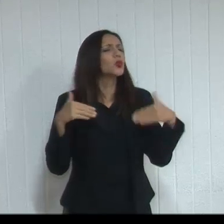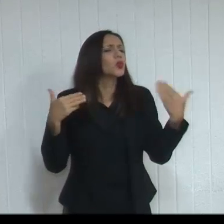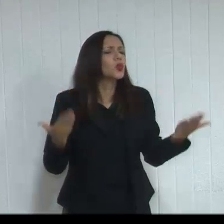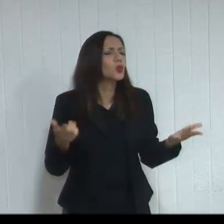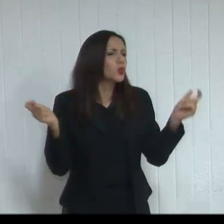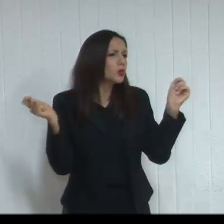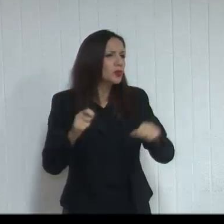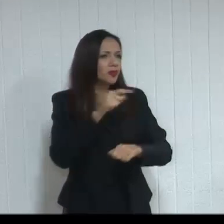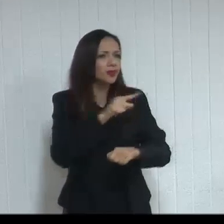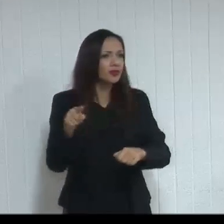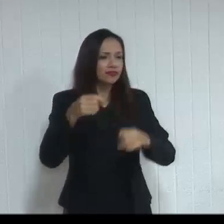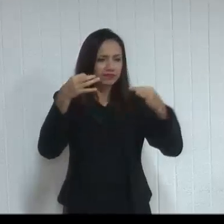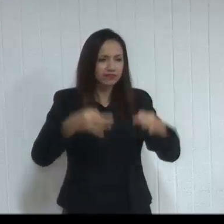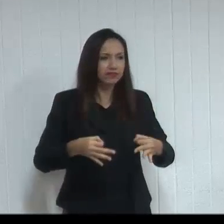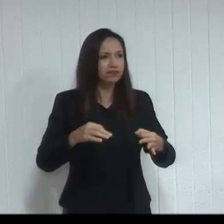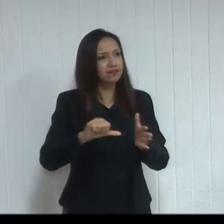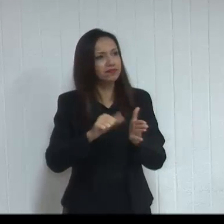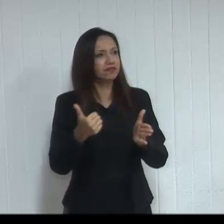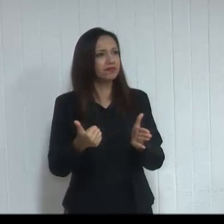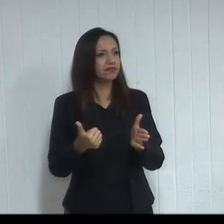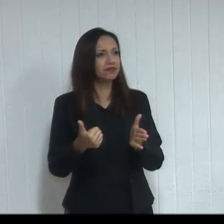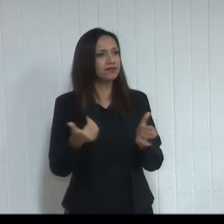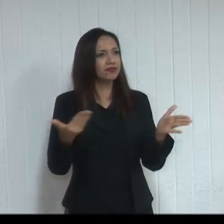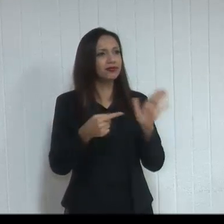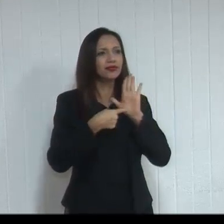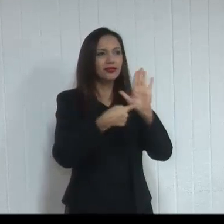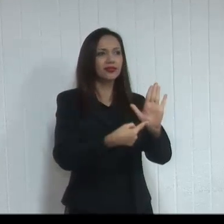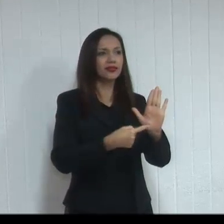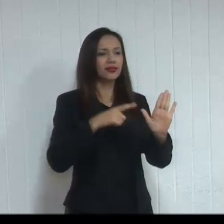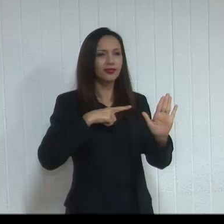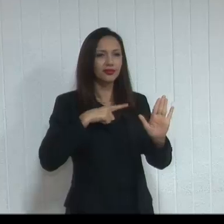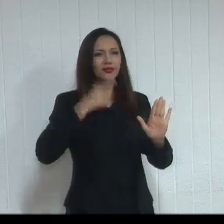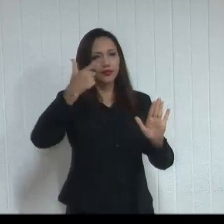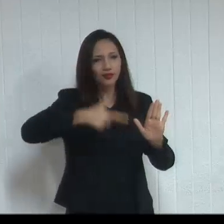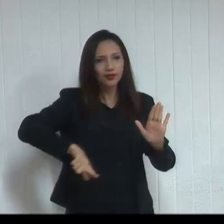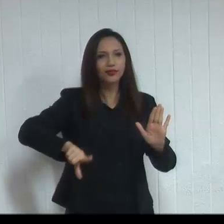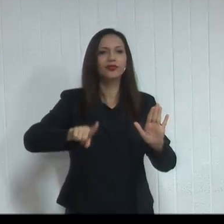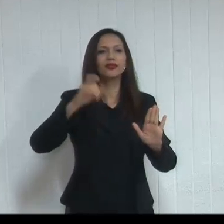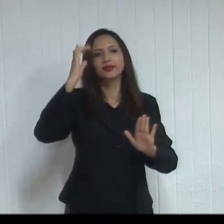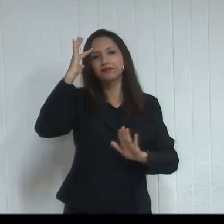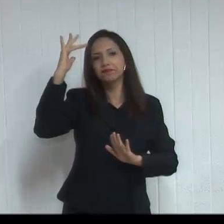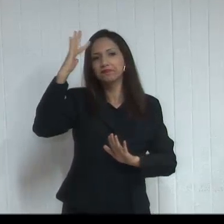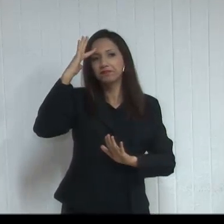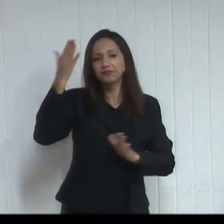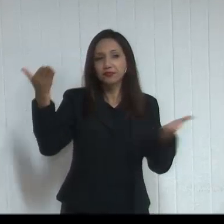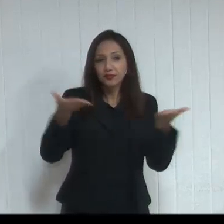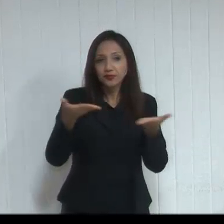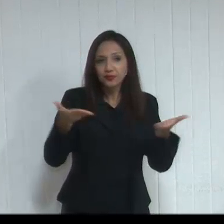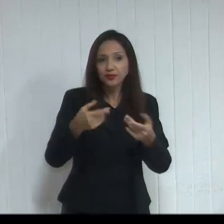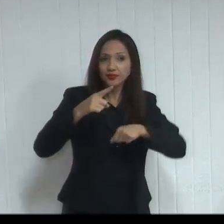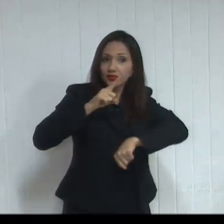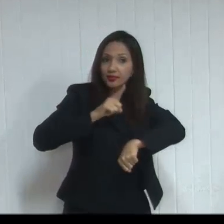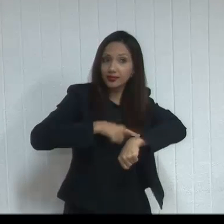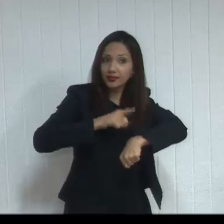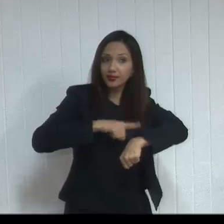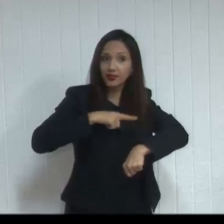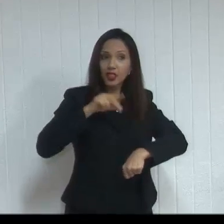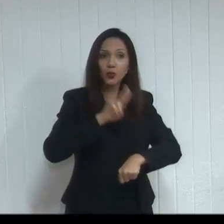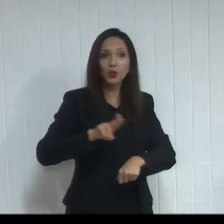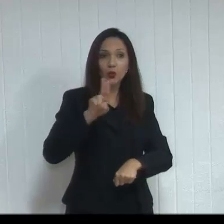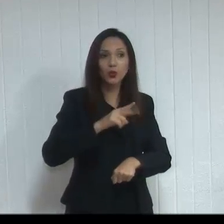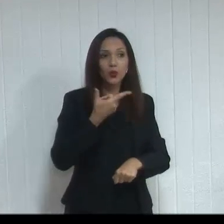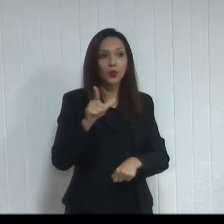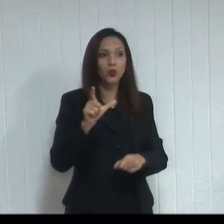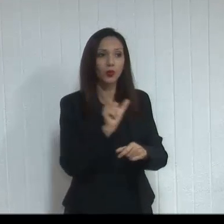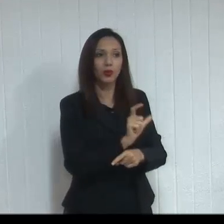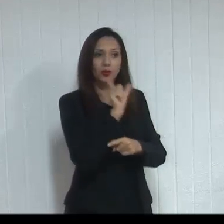que você tem de fazer certo a primeira vez? Então, a indicação é para que seja repensado. Eu acho que está na hora da gente utilizar um outro